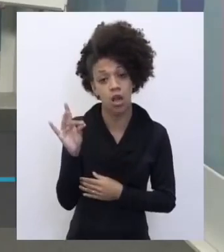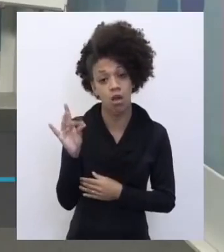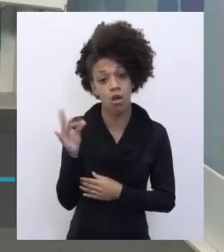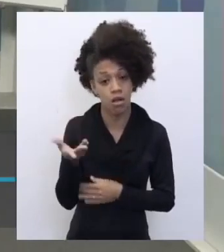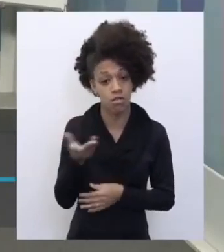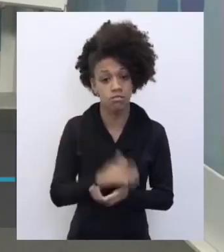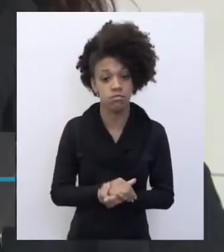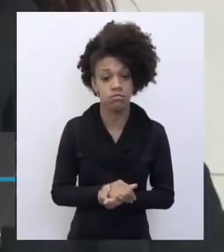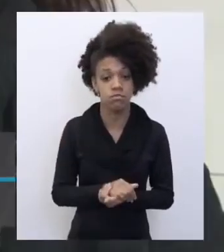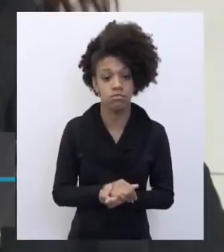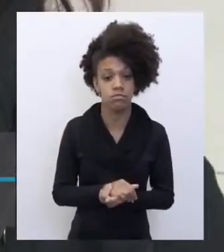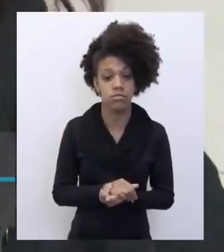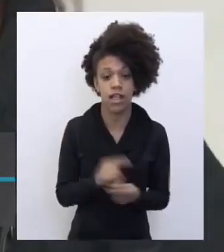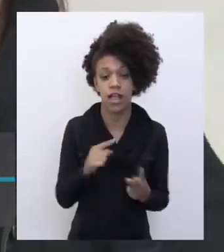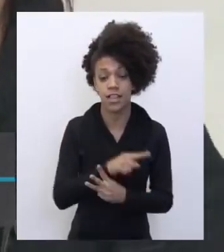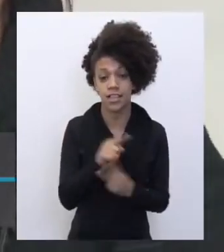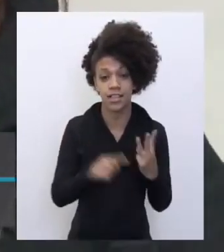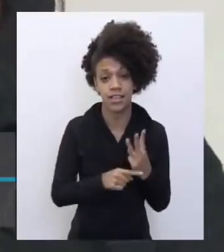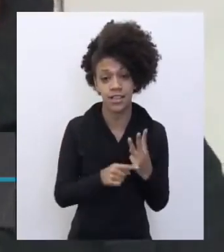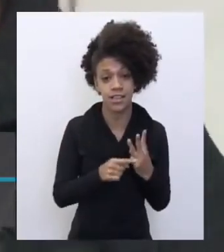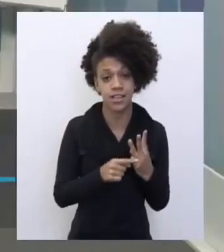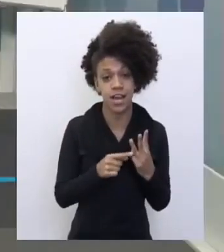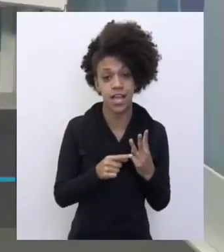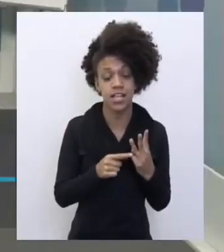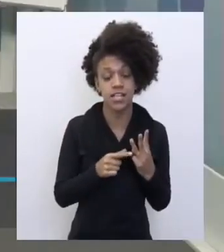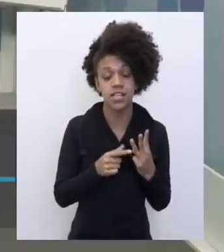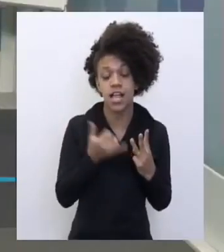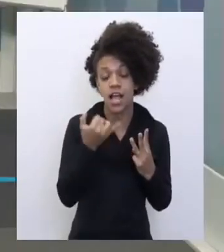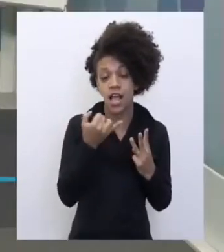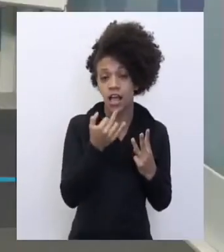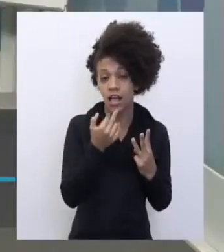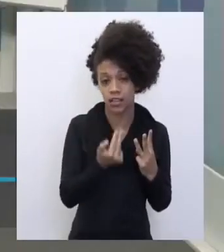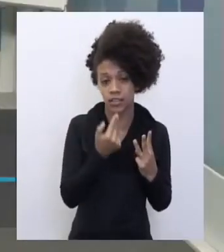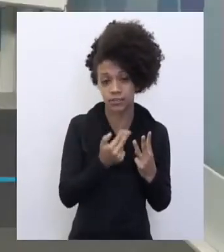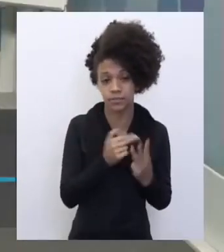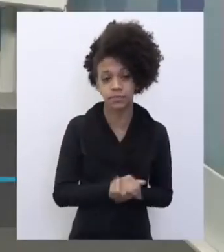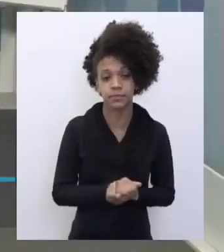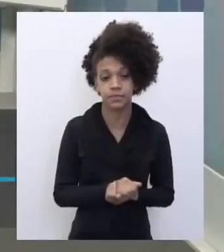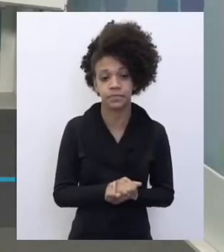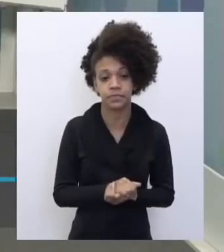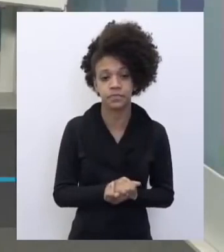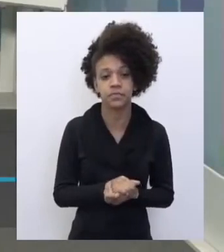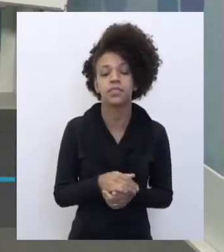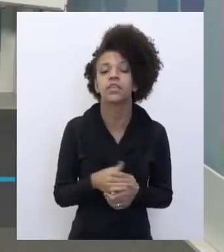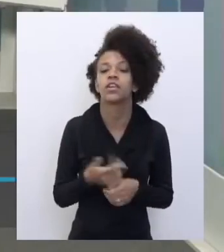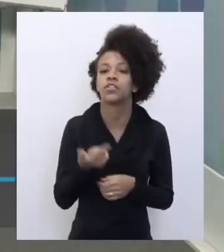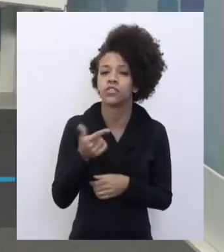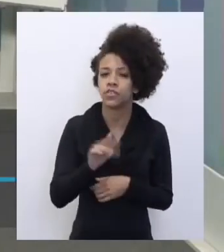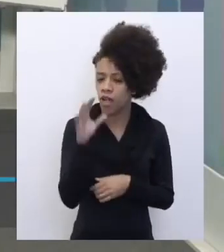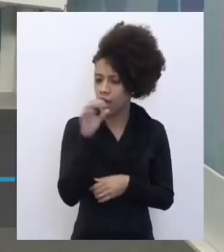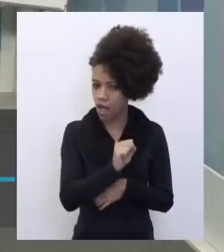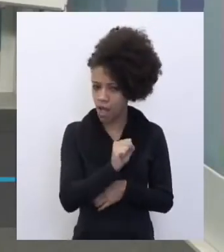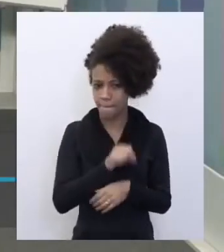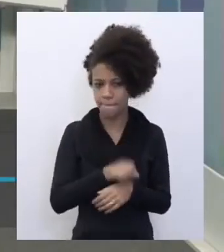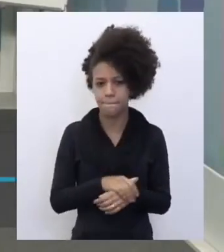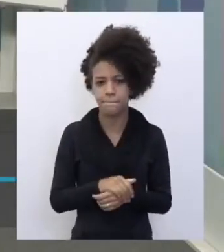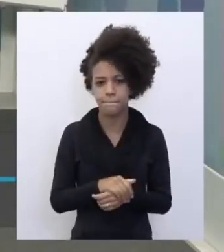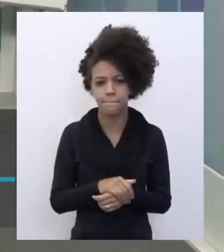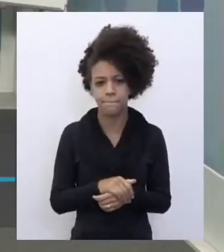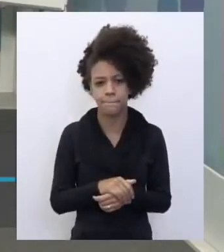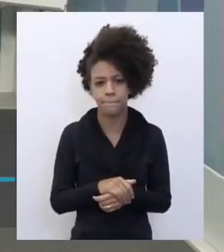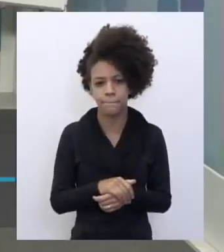escolhi 3 cores de canetinhas, 3 cores quentes de canetinhas. Vamos lá, mais um teatrinho rapidinho. Vamos